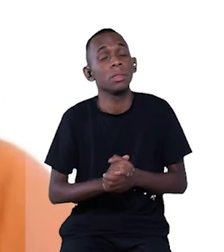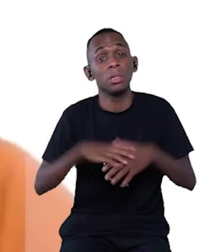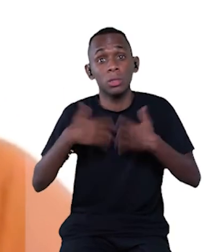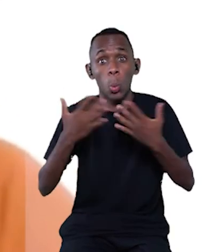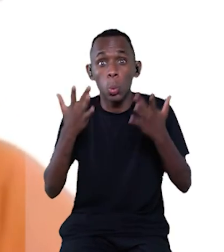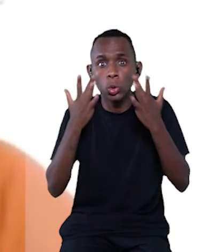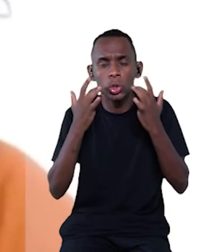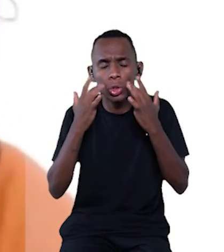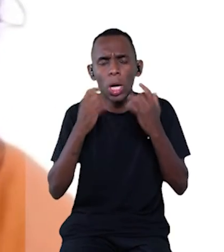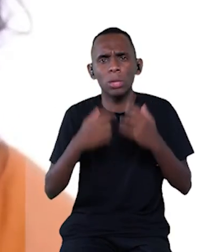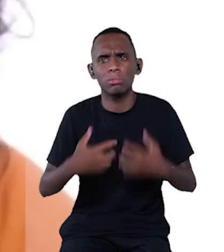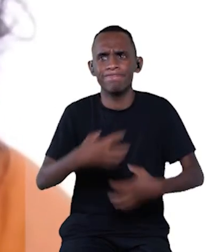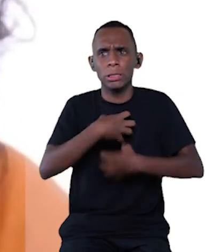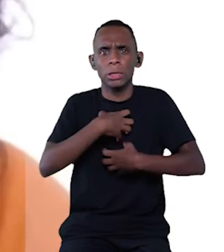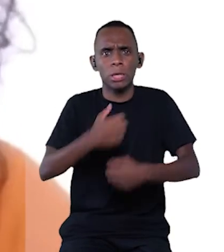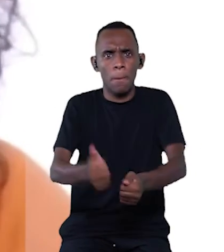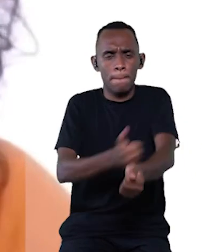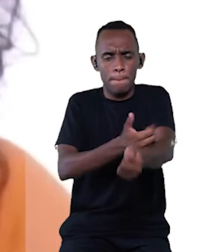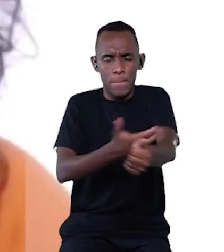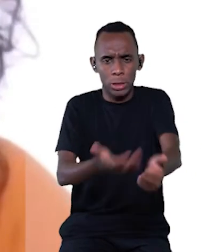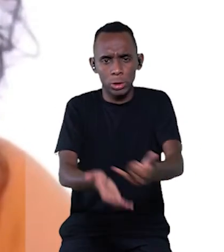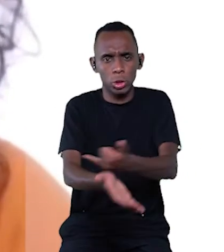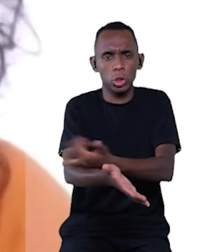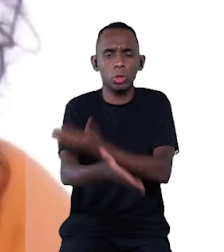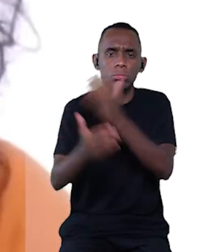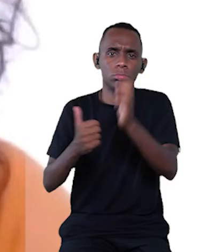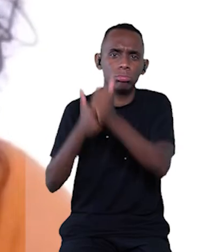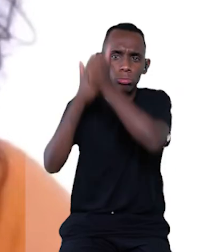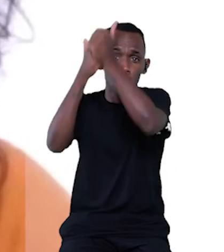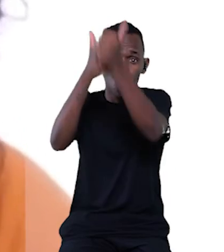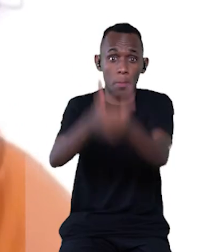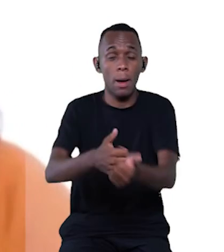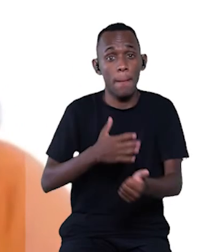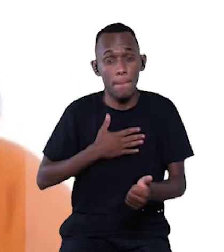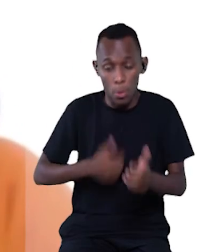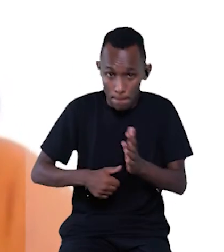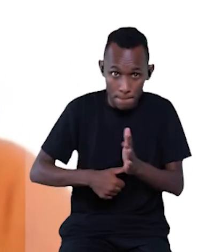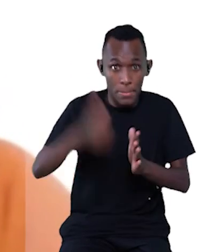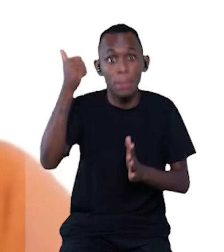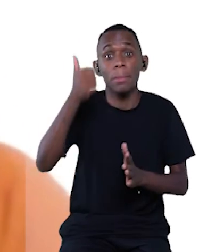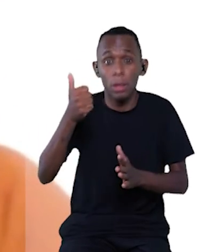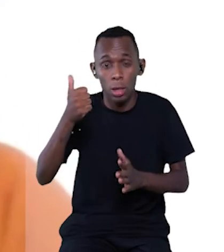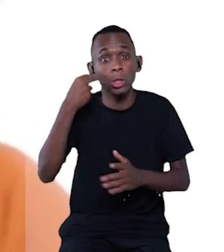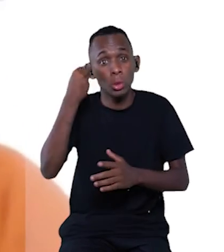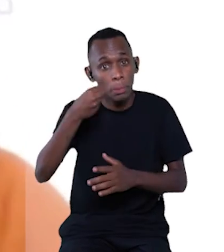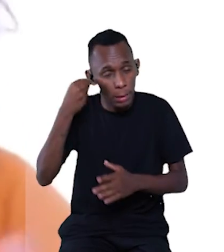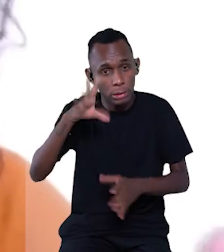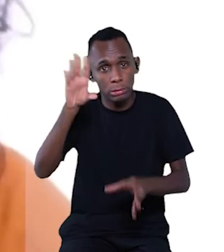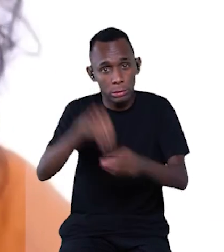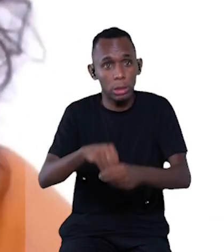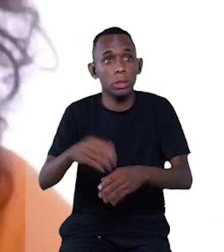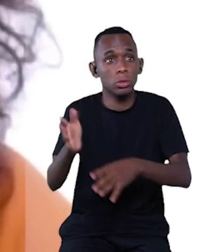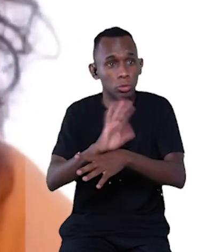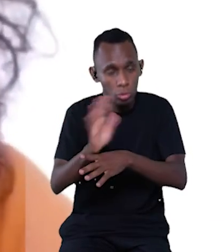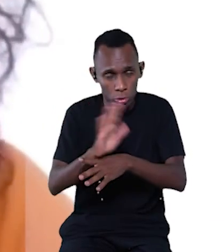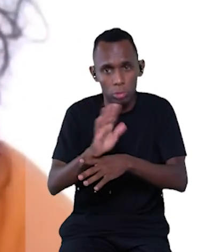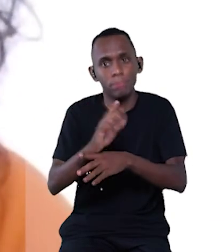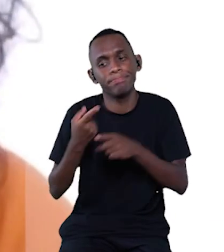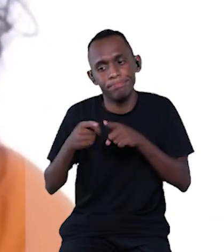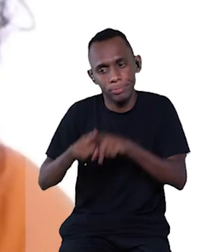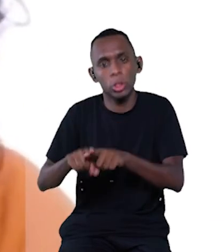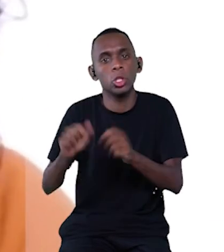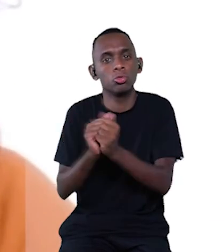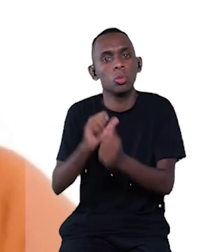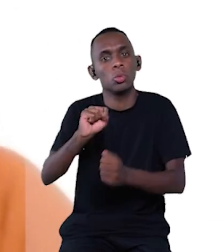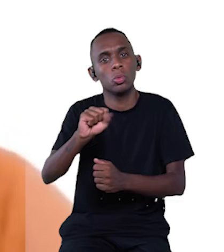cama. E esse espetáculo foi muito emocionante, assim, acompanhar. Foi minha estreia, né, no teatro. A dramaturgia é escrita junto